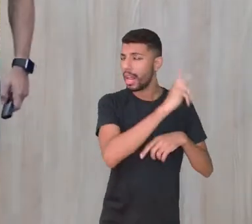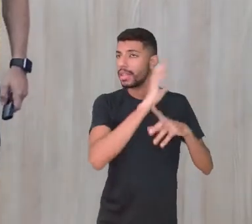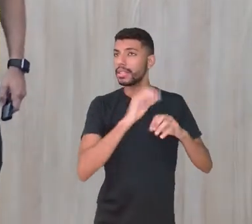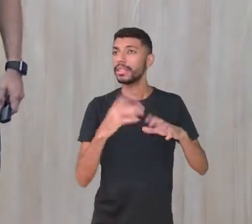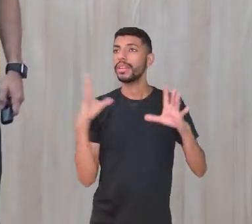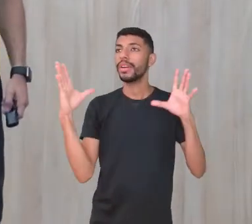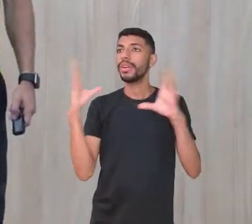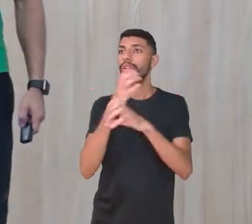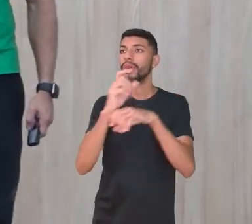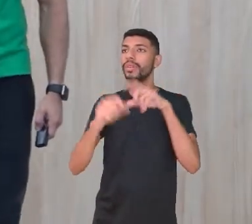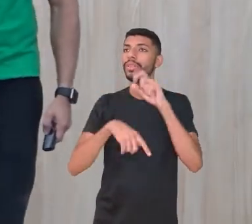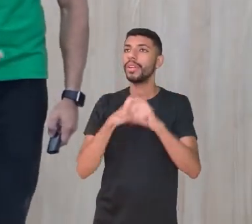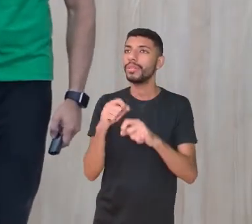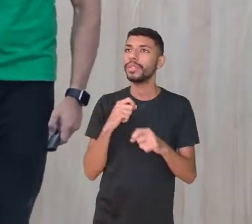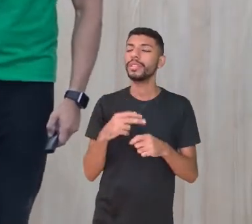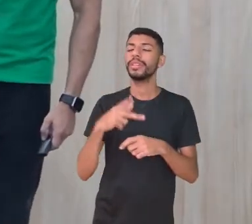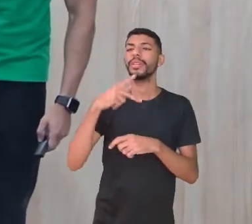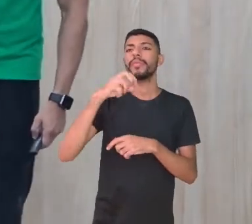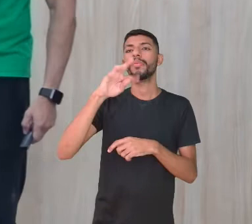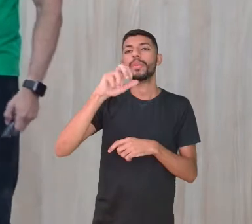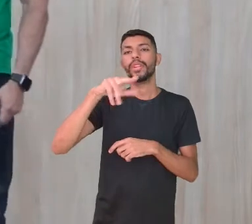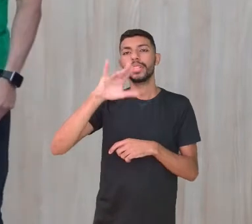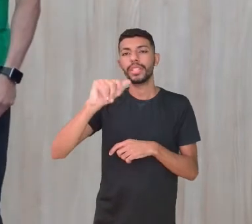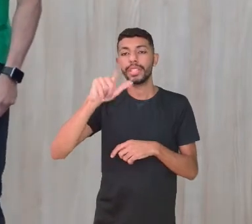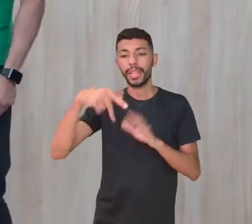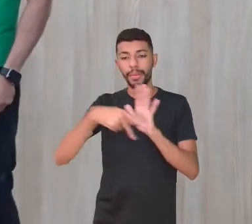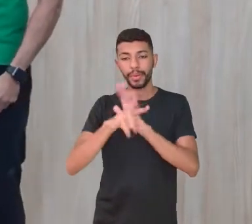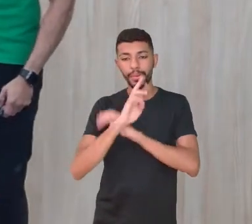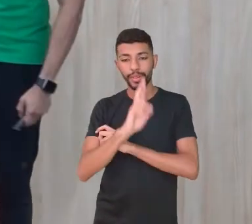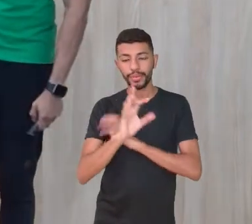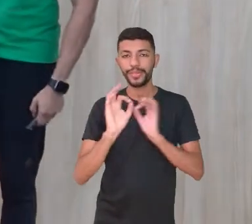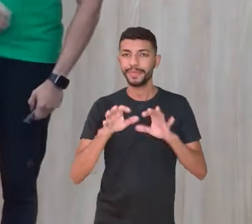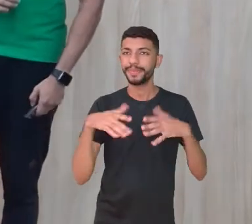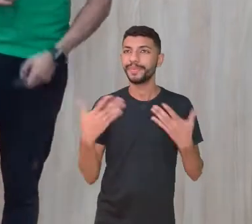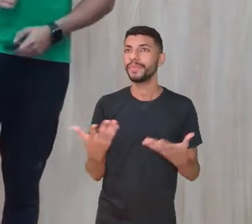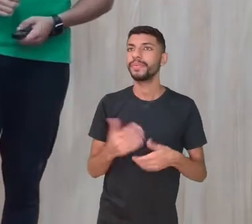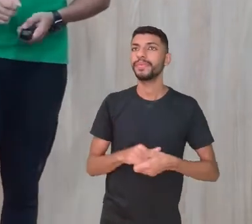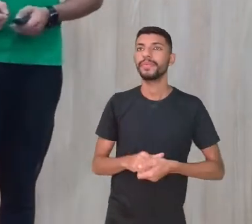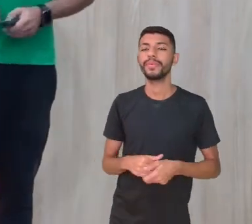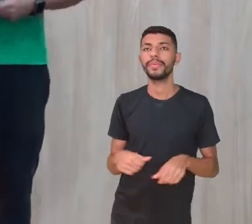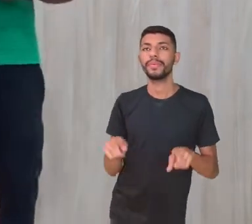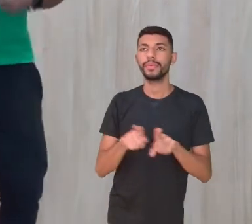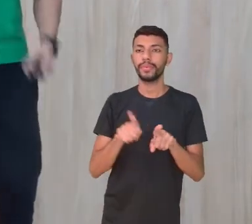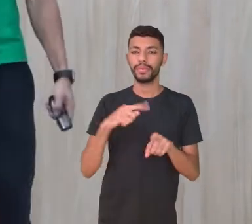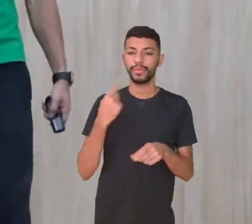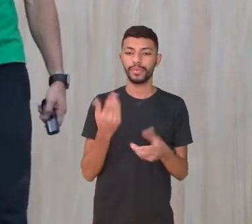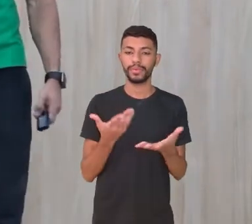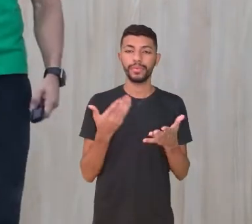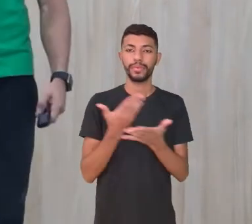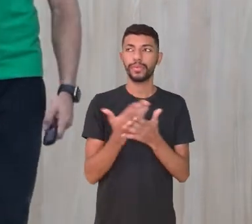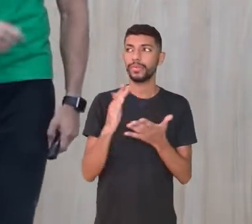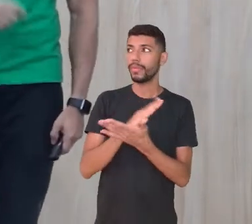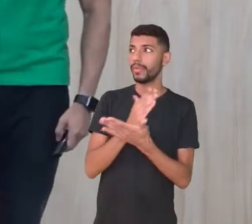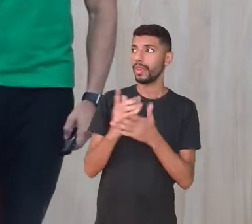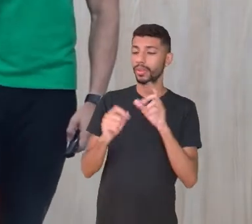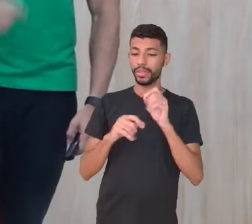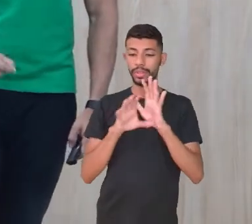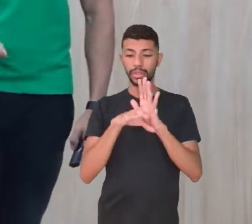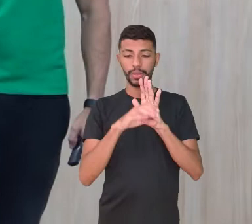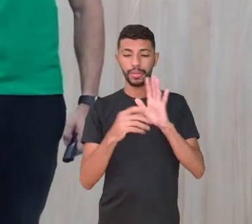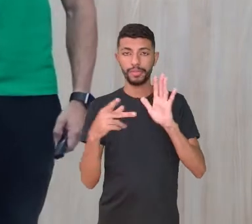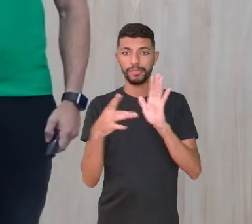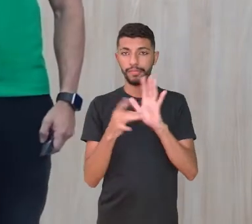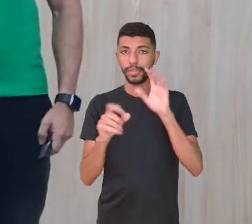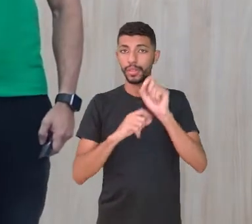que é chamado de potência, tá? Mas também pode ser chamado de resultado, beleza? A gente viu aqui algumas definições, tá?